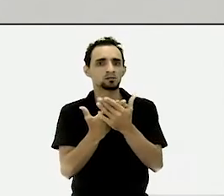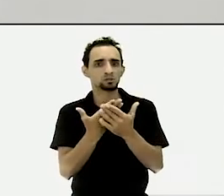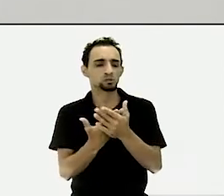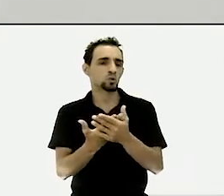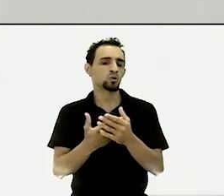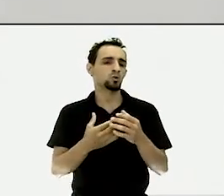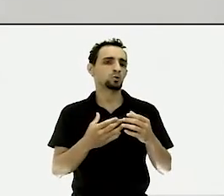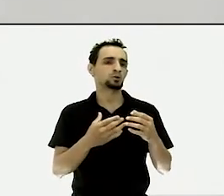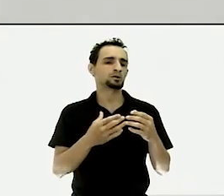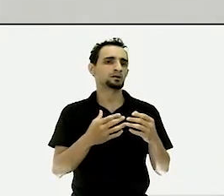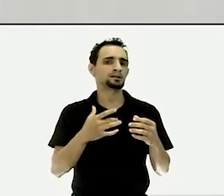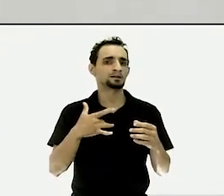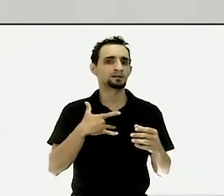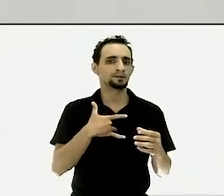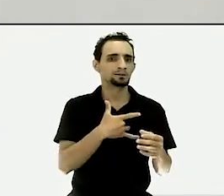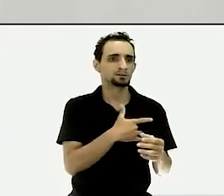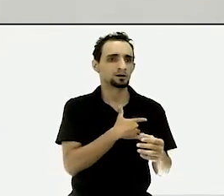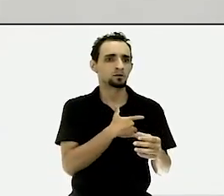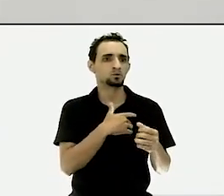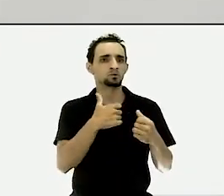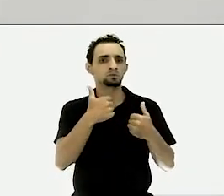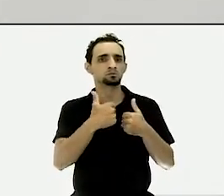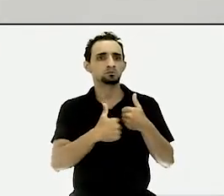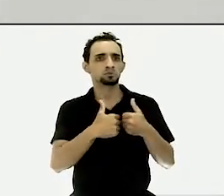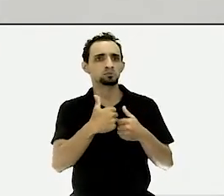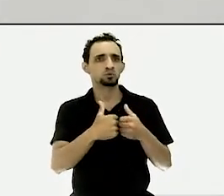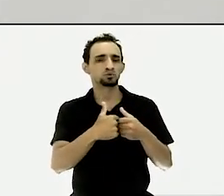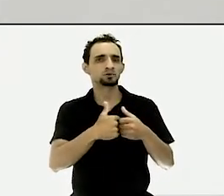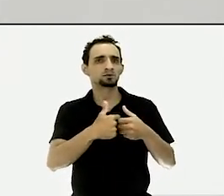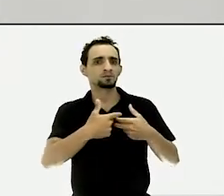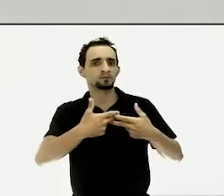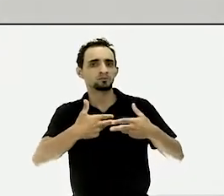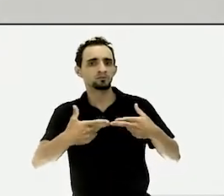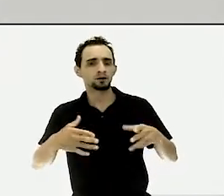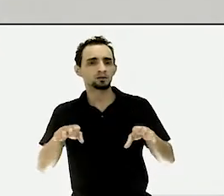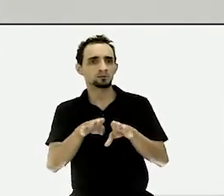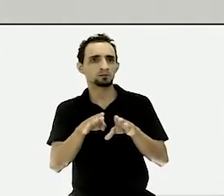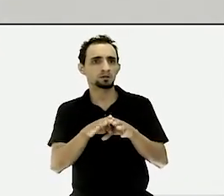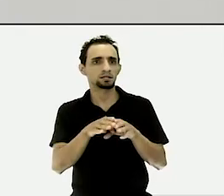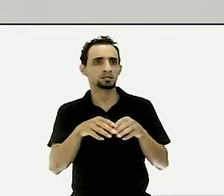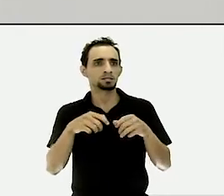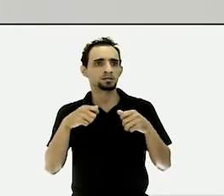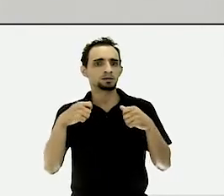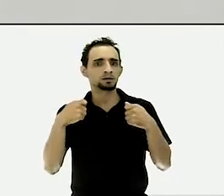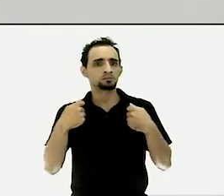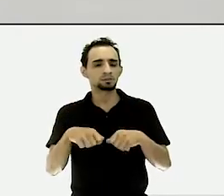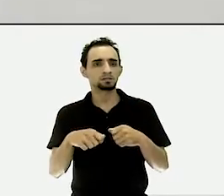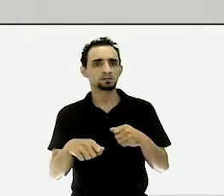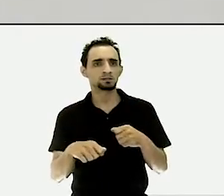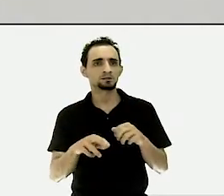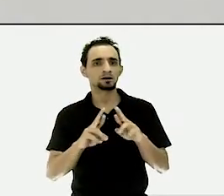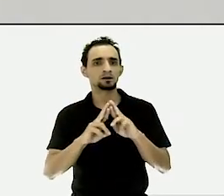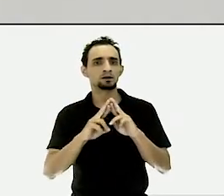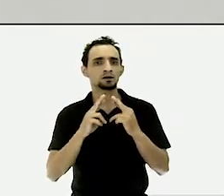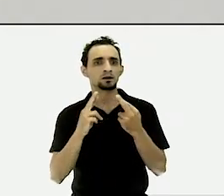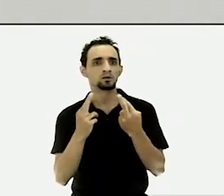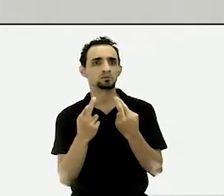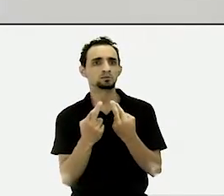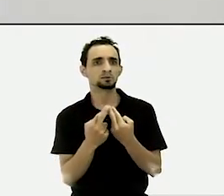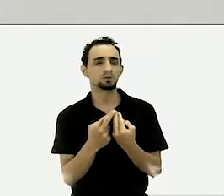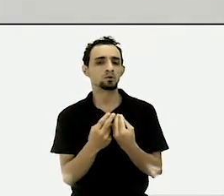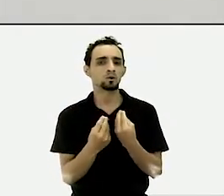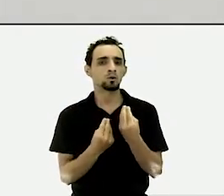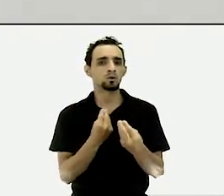realmente organizar isso tudo para que dê tudo certo. E a gente ouvi que hoje a UPA, eu tenho certeza disso, você falou que vai ser a melhor do Estado,